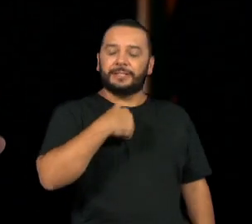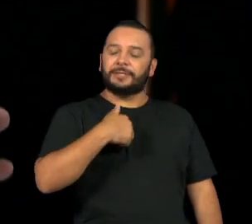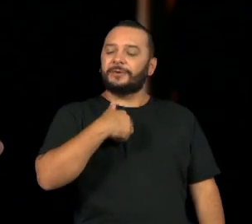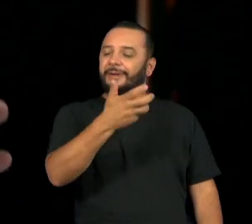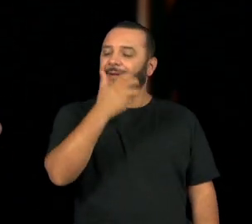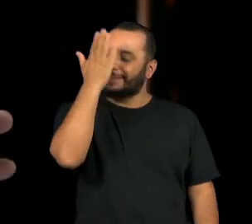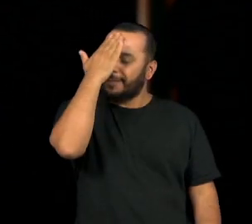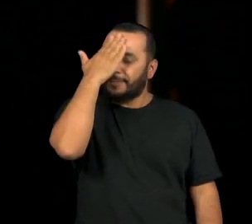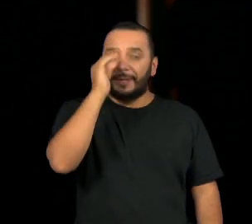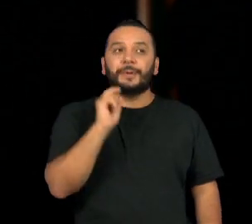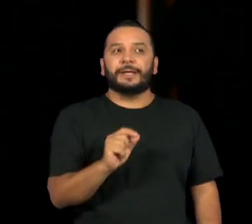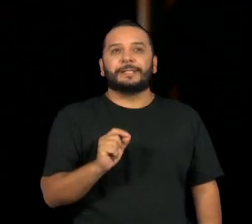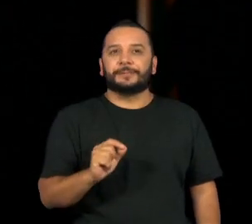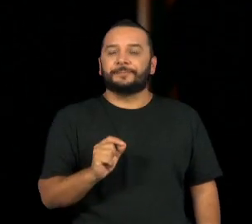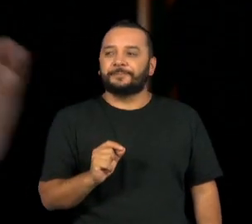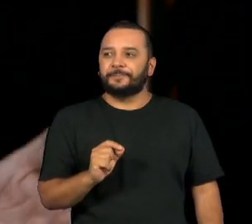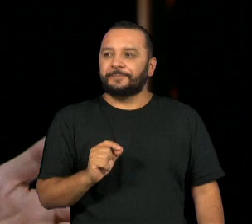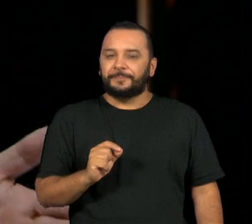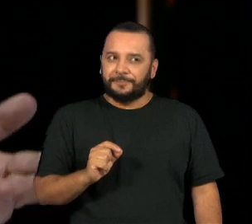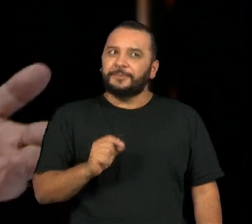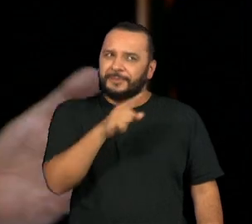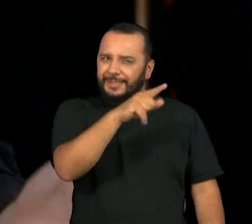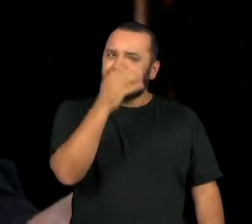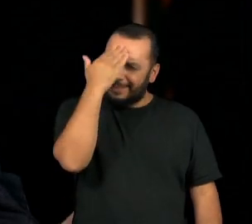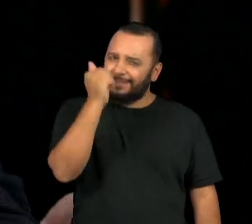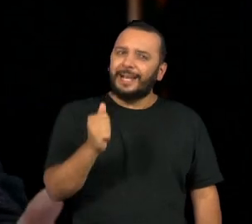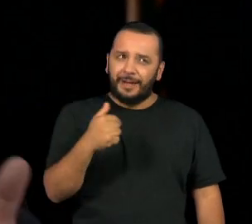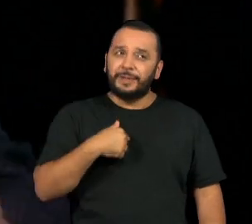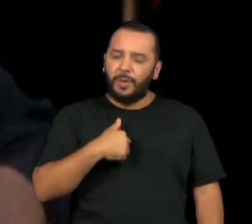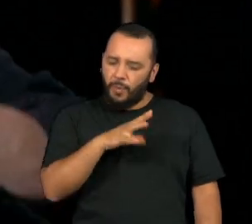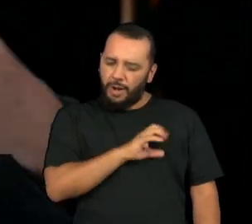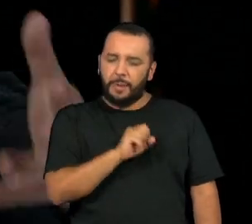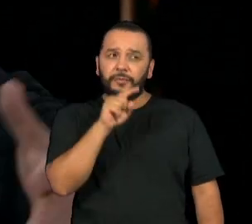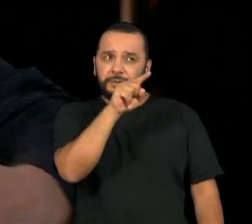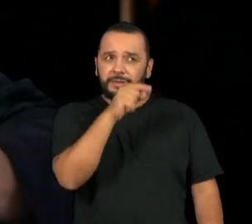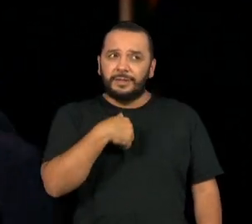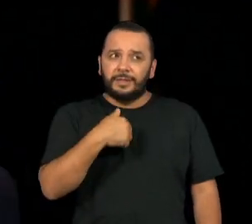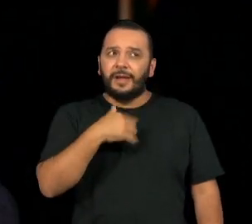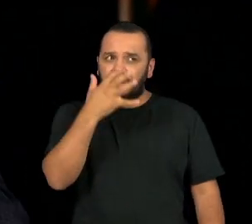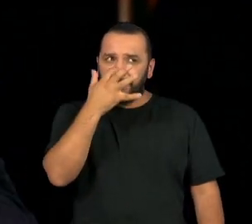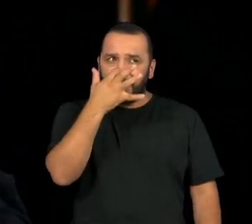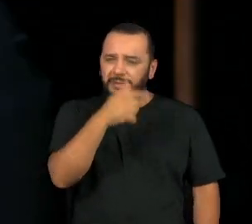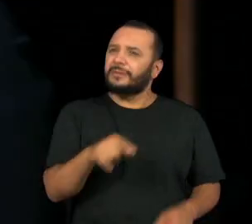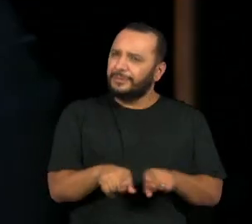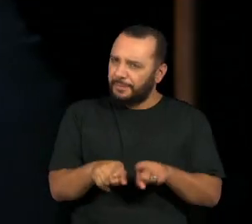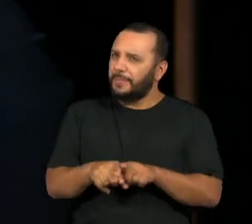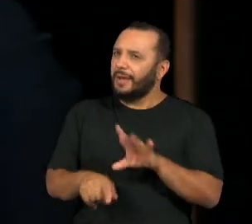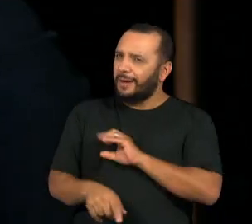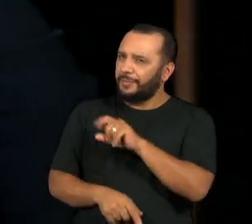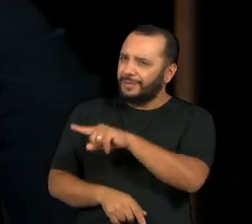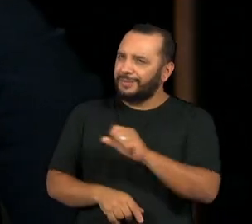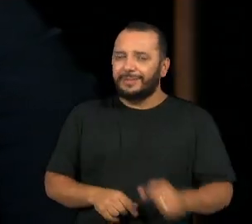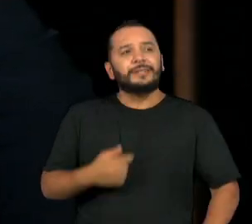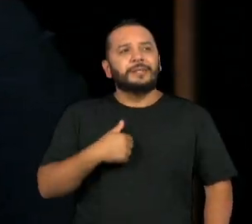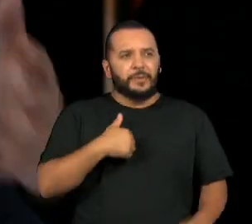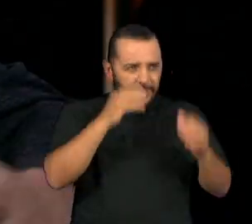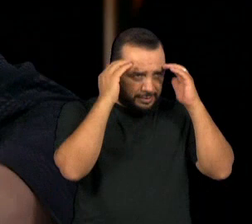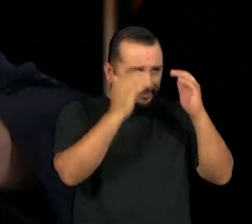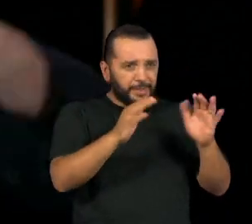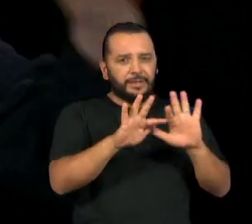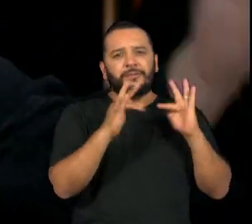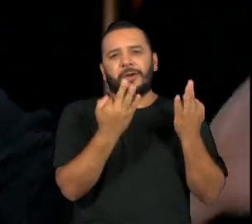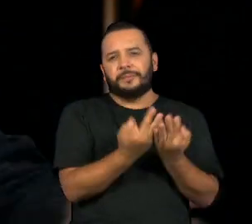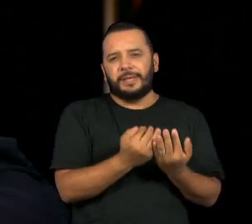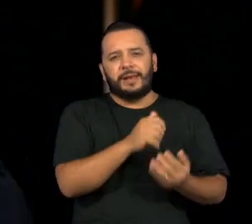cara o seguinte, você sabe que eu te amo, que eu tenho admiração. E vice-versa, né? Um respeito pela